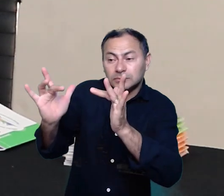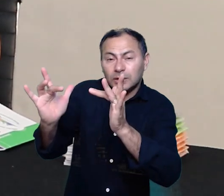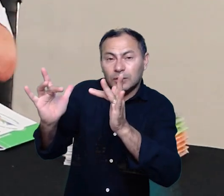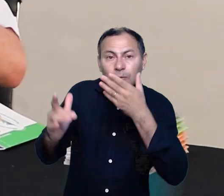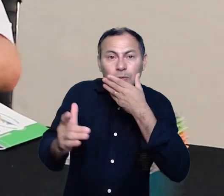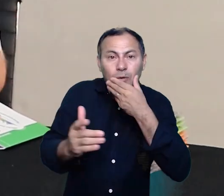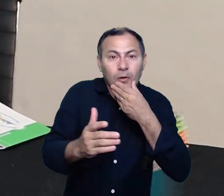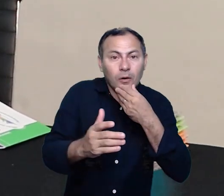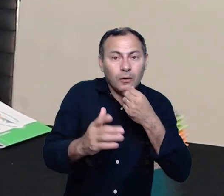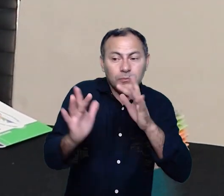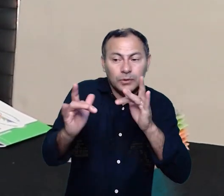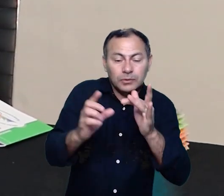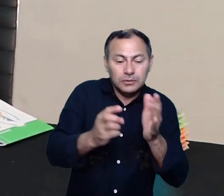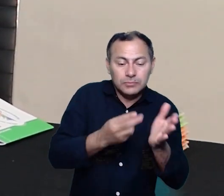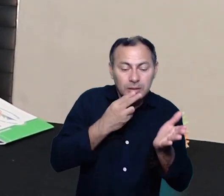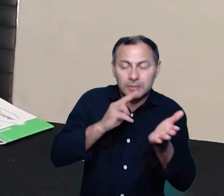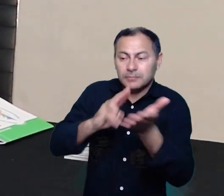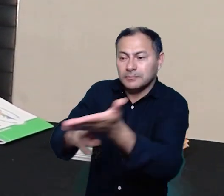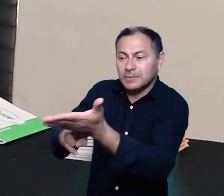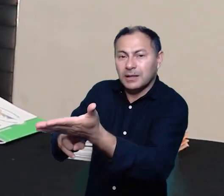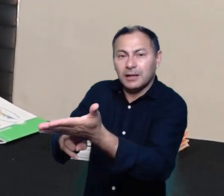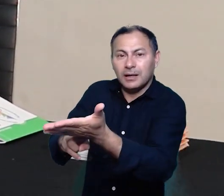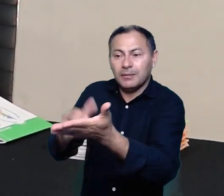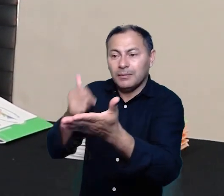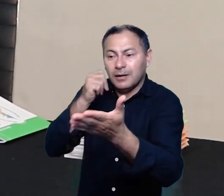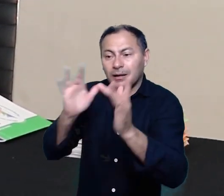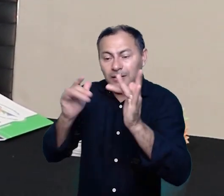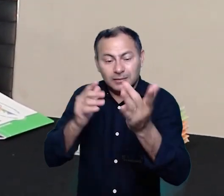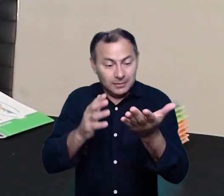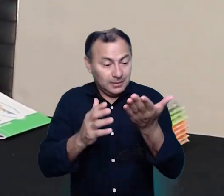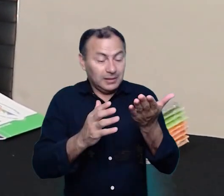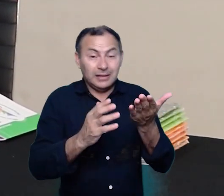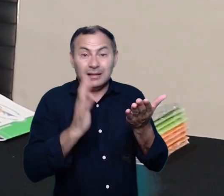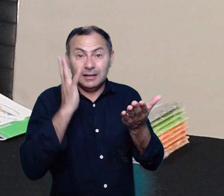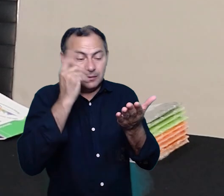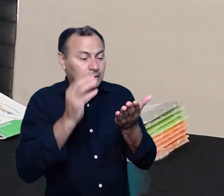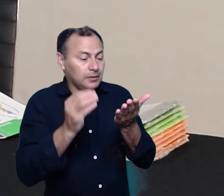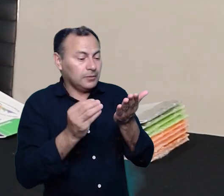seu namorado, dá um beijo na carta, por quê?